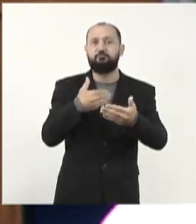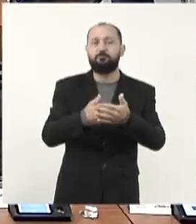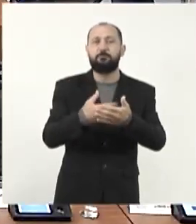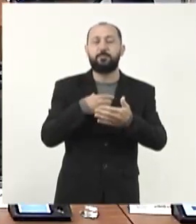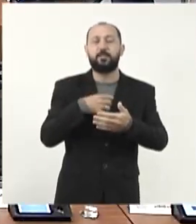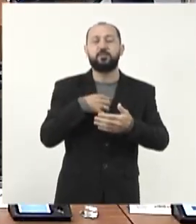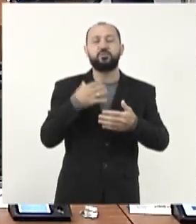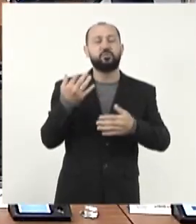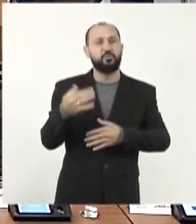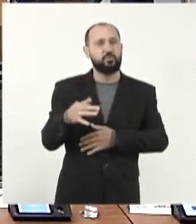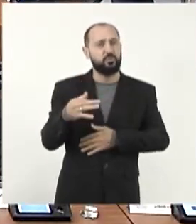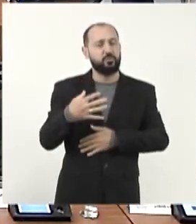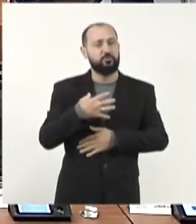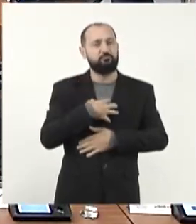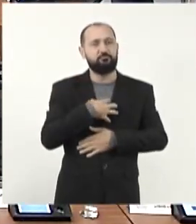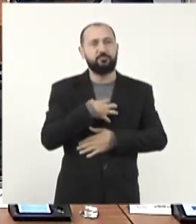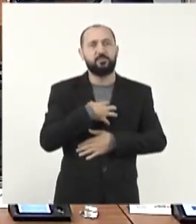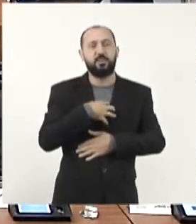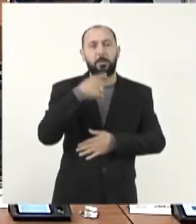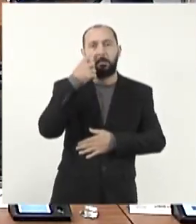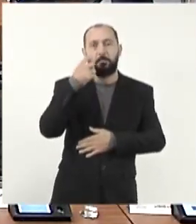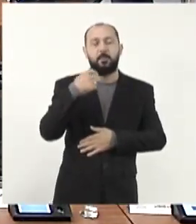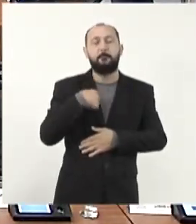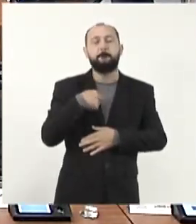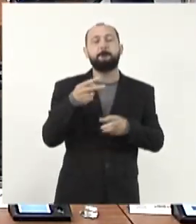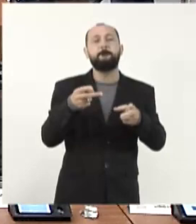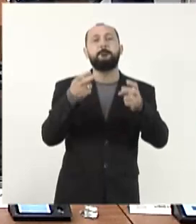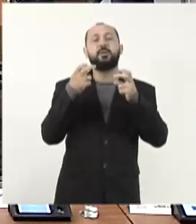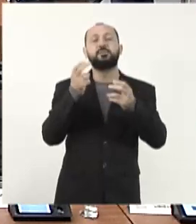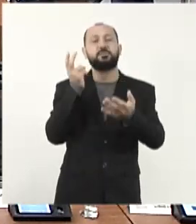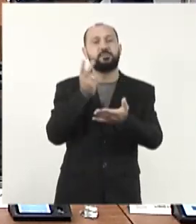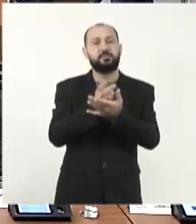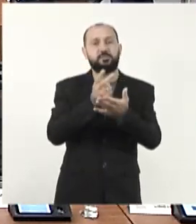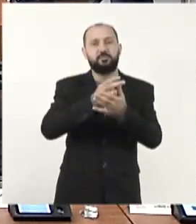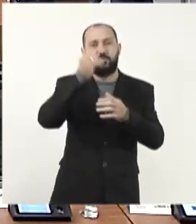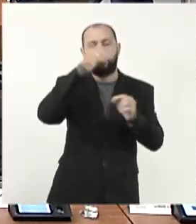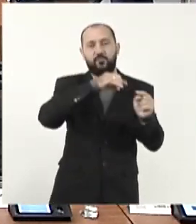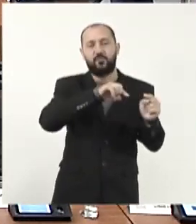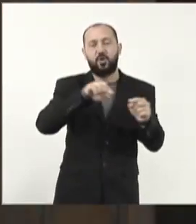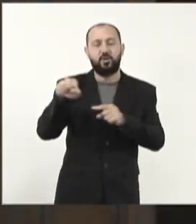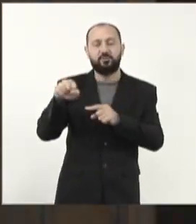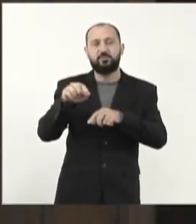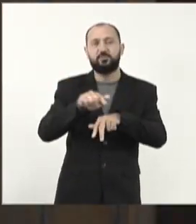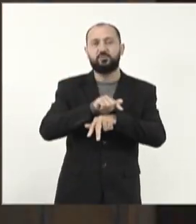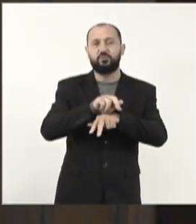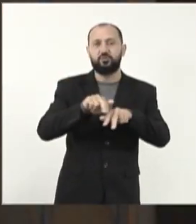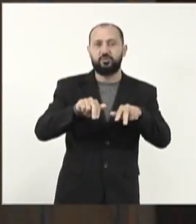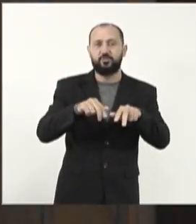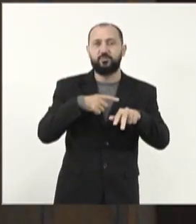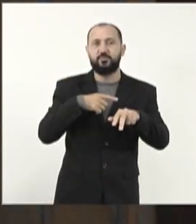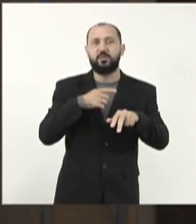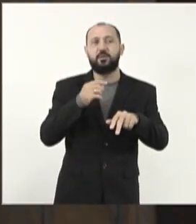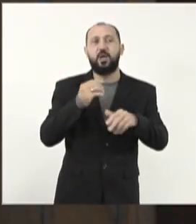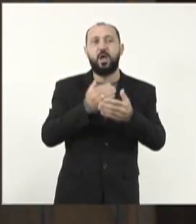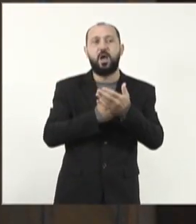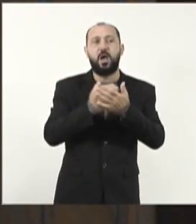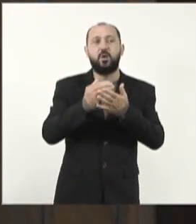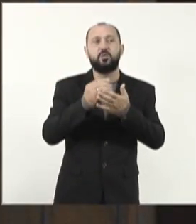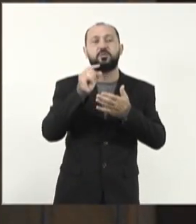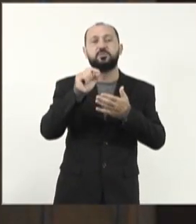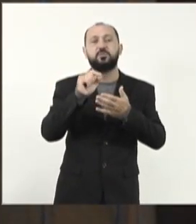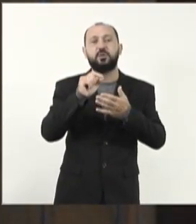nos doeu muito, né? E é interessante a gente perceber que toda violência de gênero na política, ela passa pelo silenciamento das